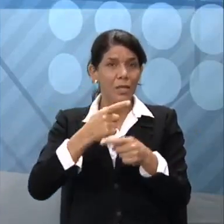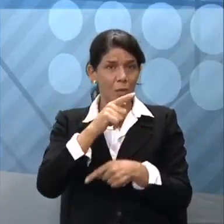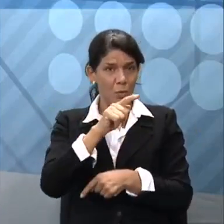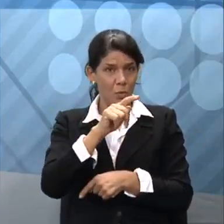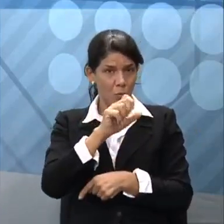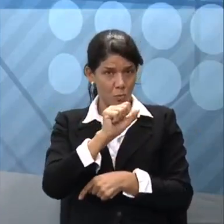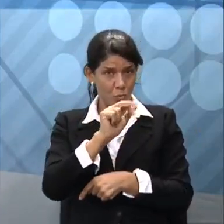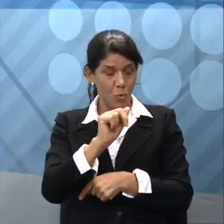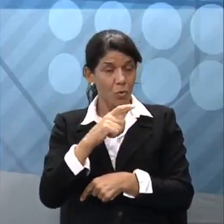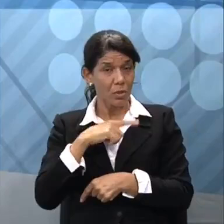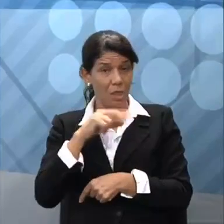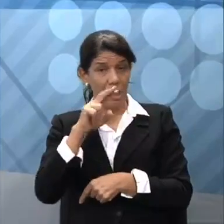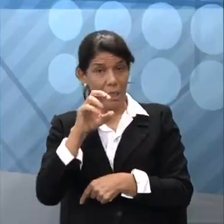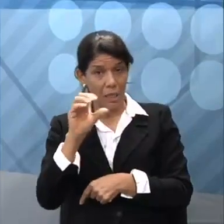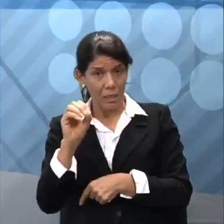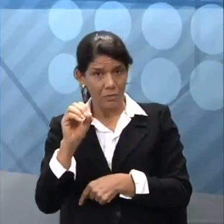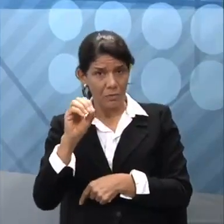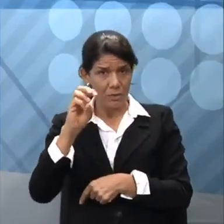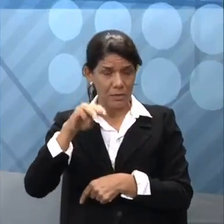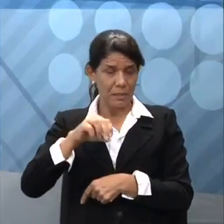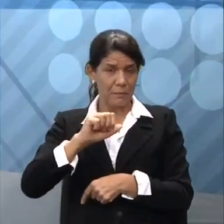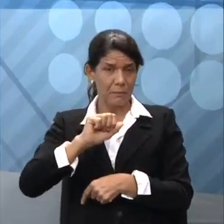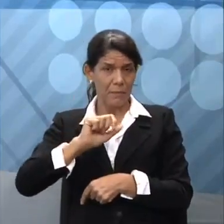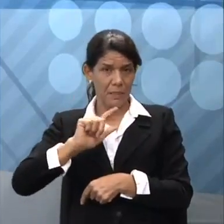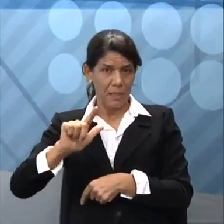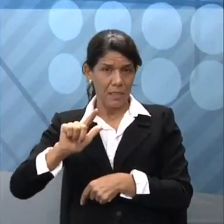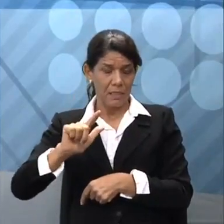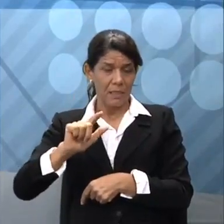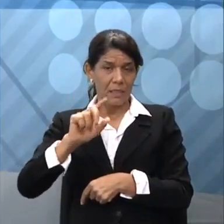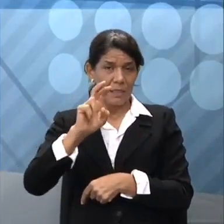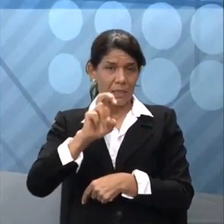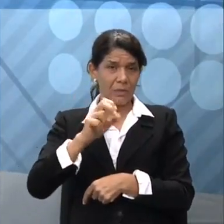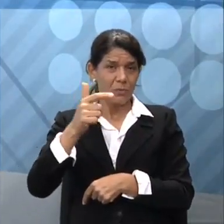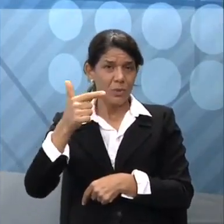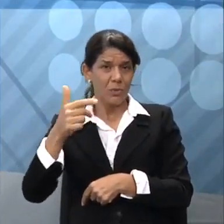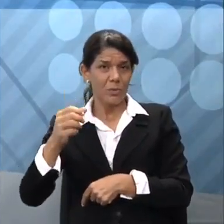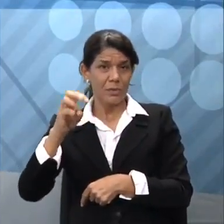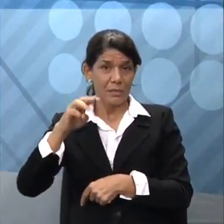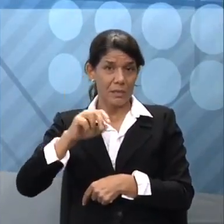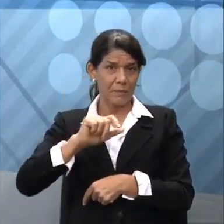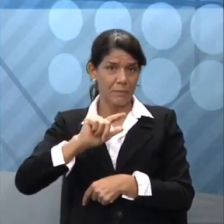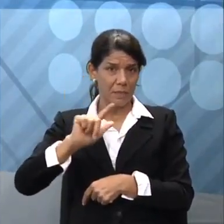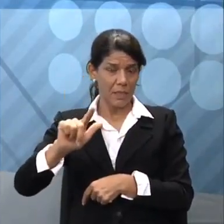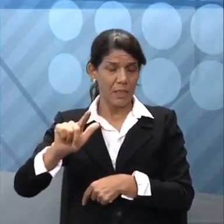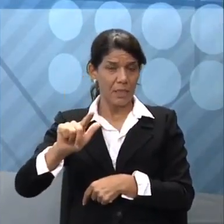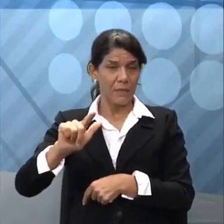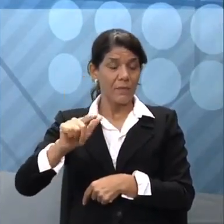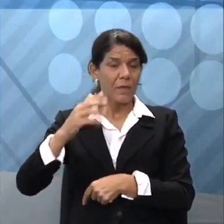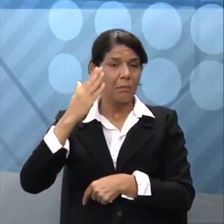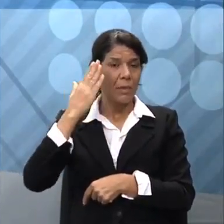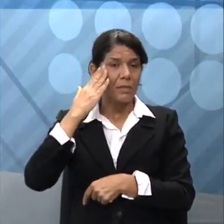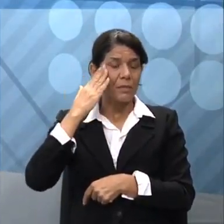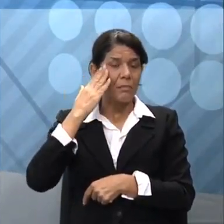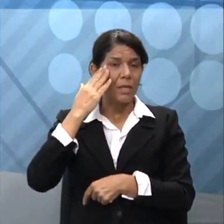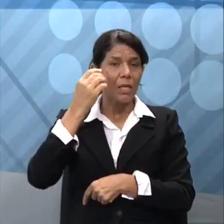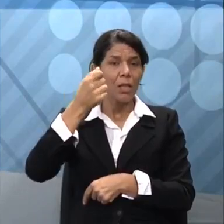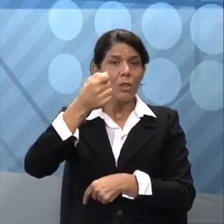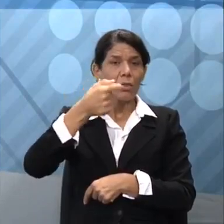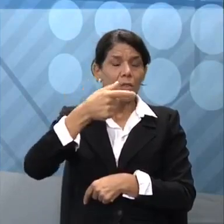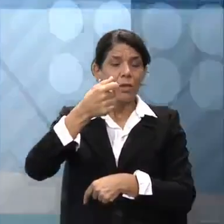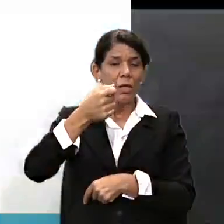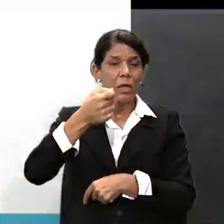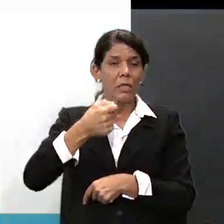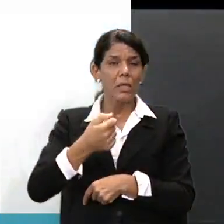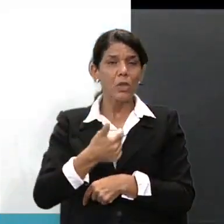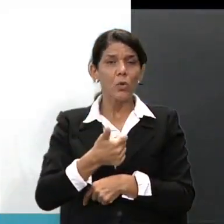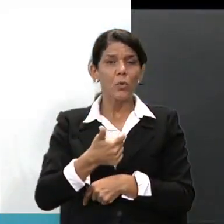ml, ou mais especificamente 502 ml, em 12 horas. Portanto, quero que você